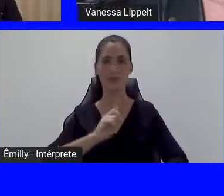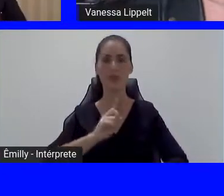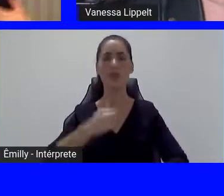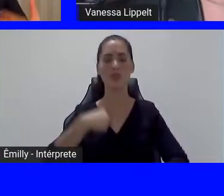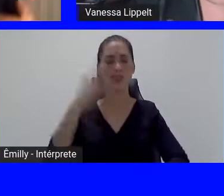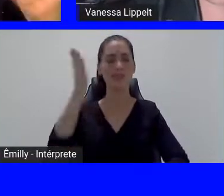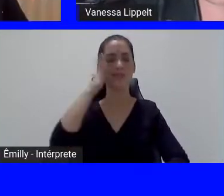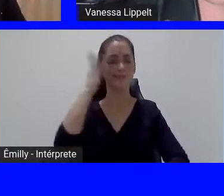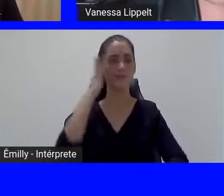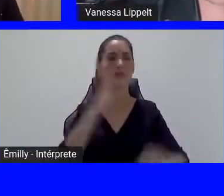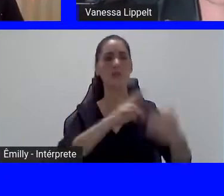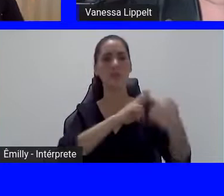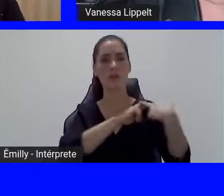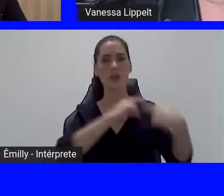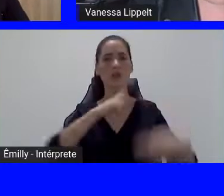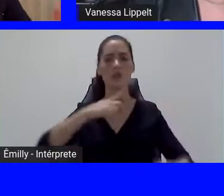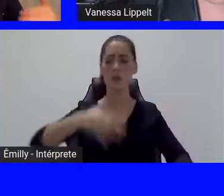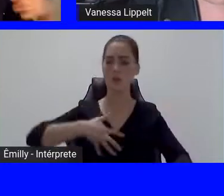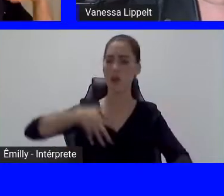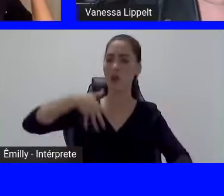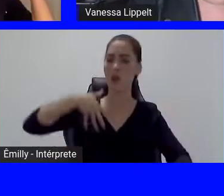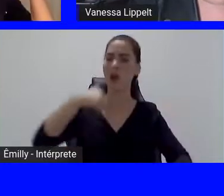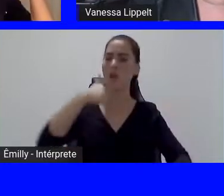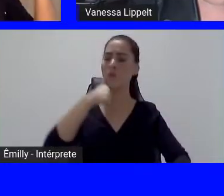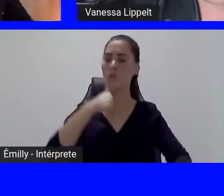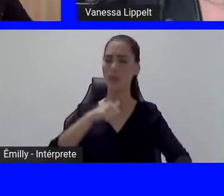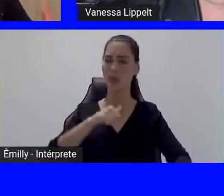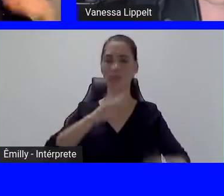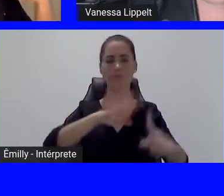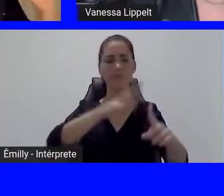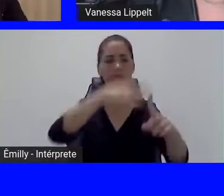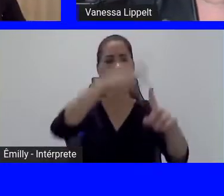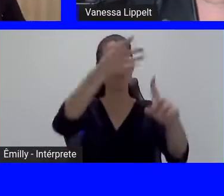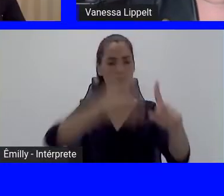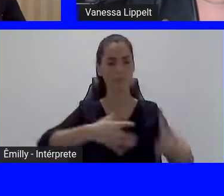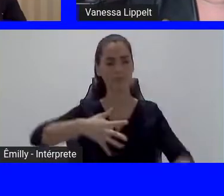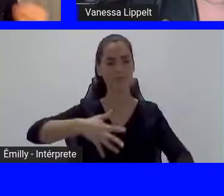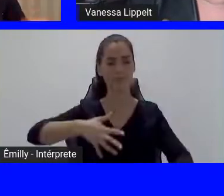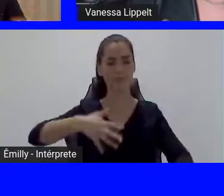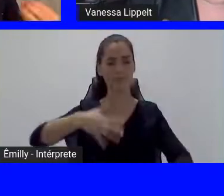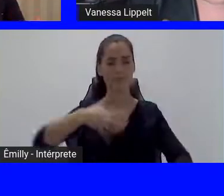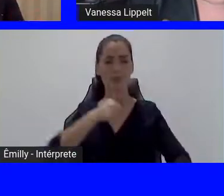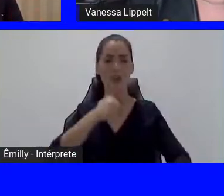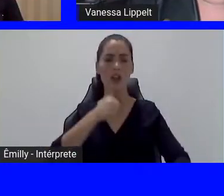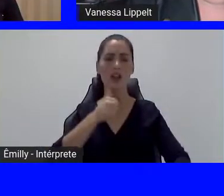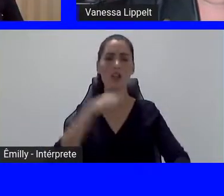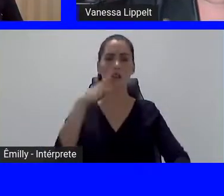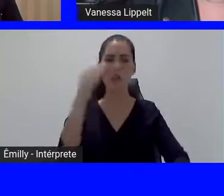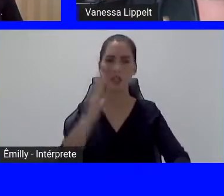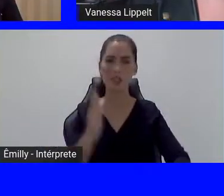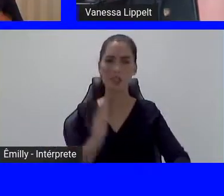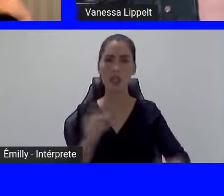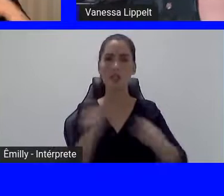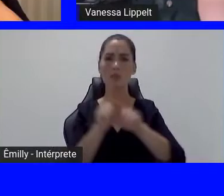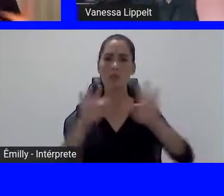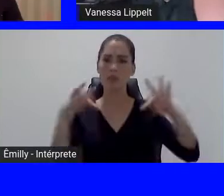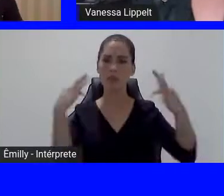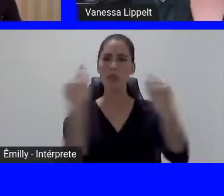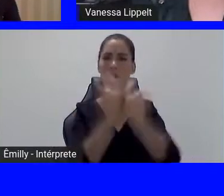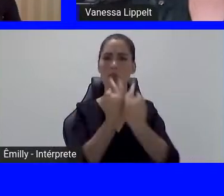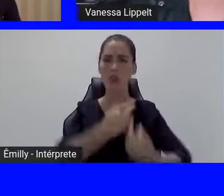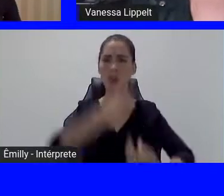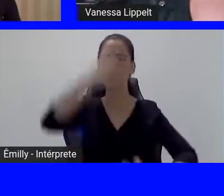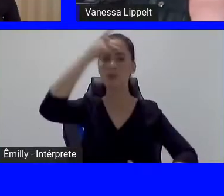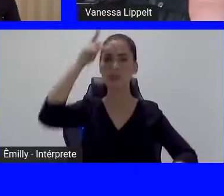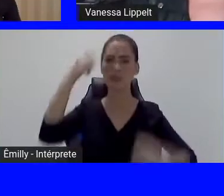tenho para honrar não só as mulheres brasileiras, mas para defender a família, as pessoas, principalmente as pessoas que mais precisam. Tenho uma lista